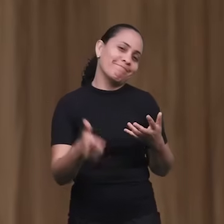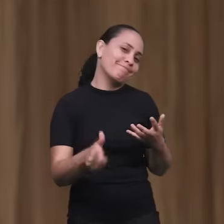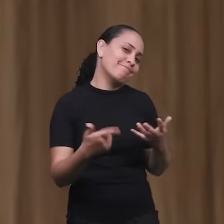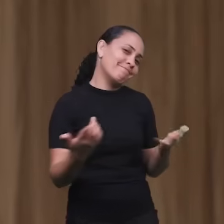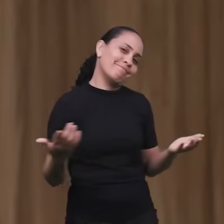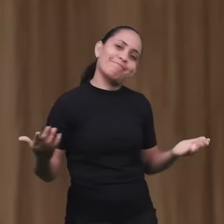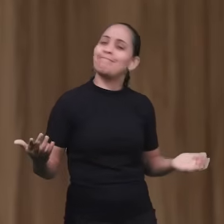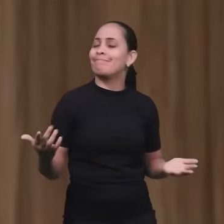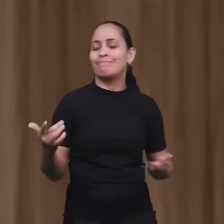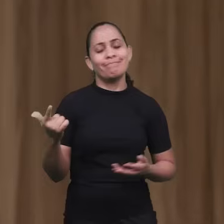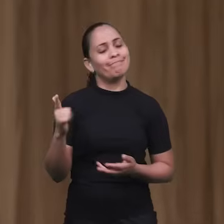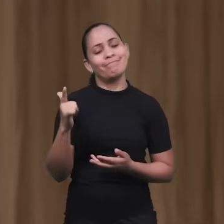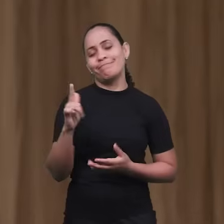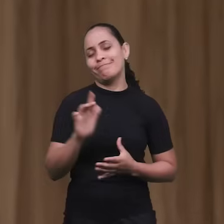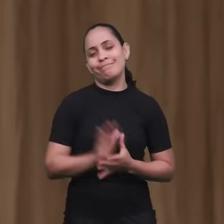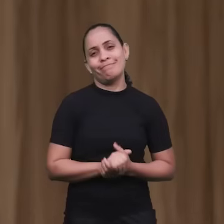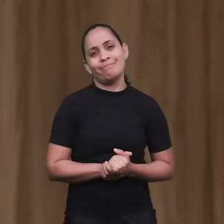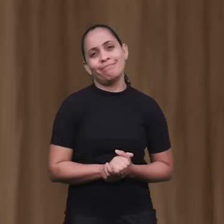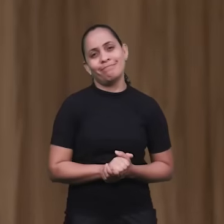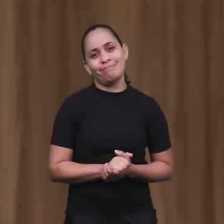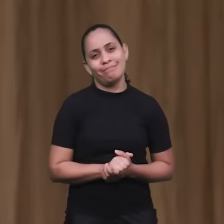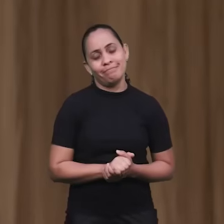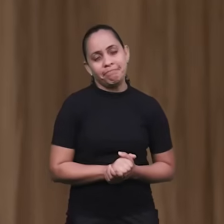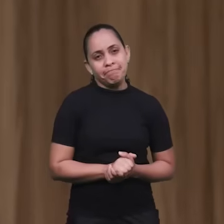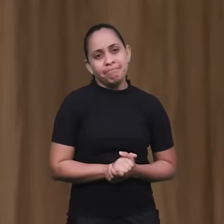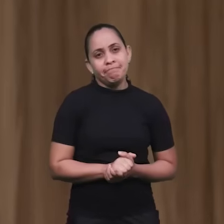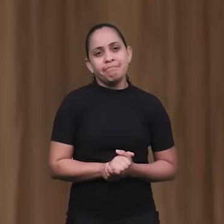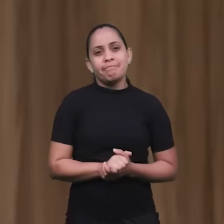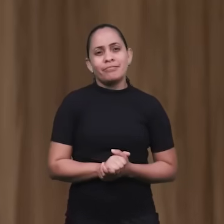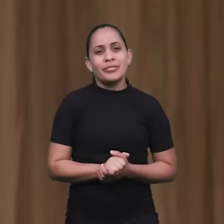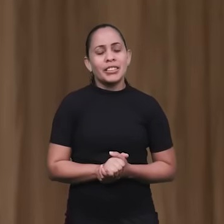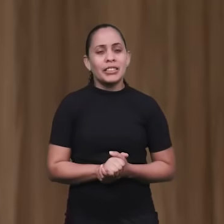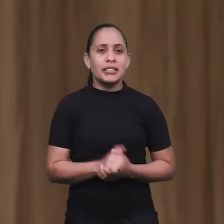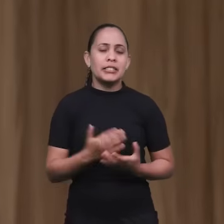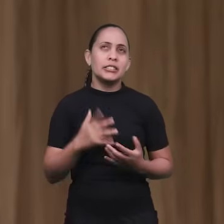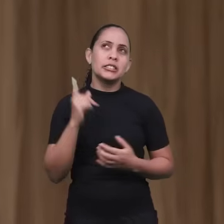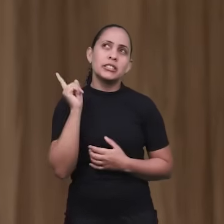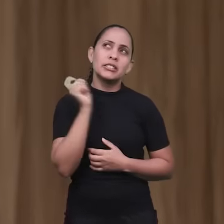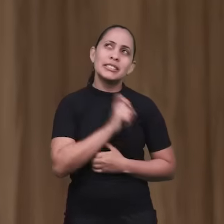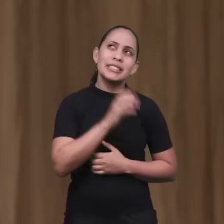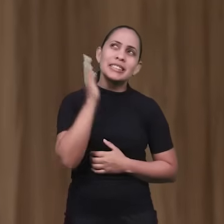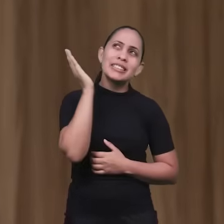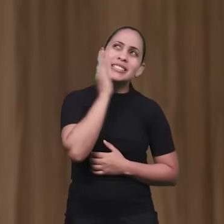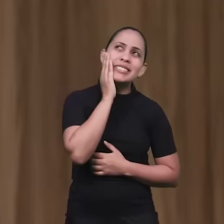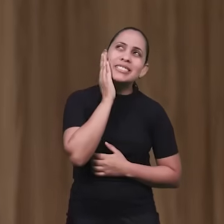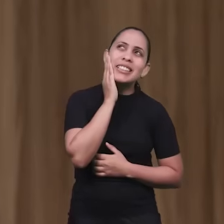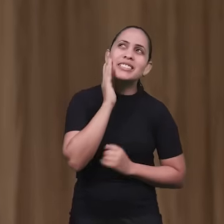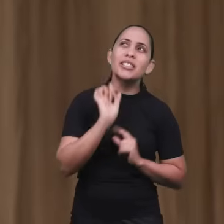pode brilhar. Já falamos isso aqui. Então ele não tem